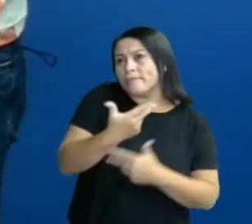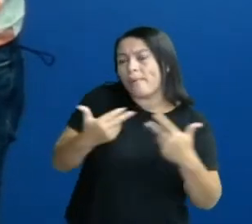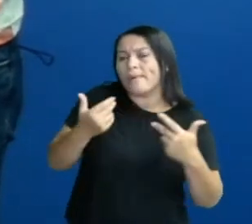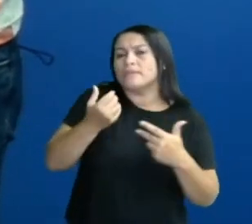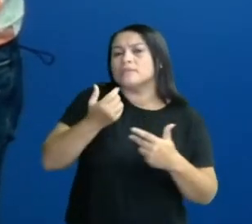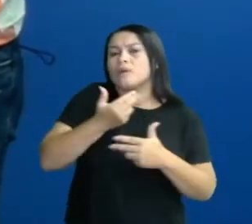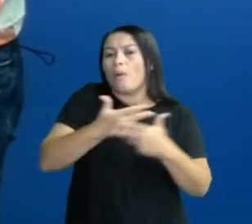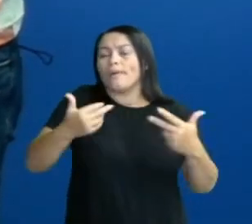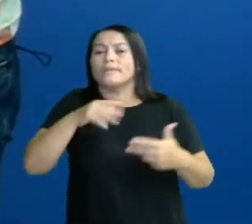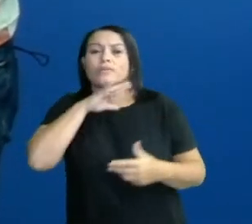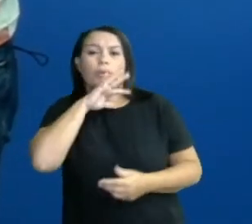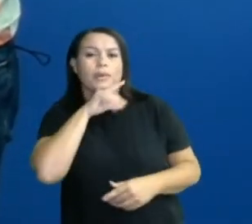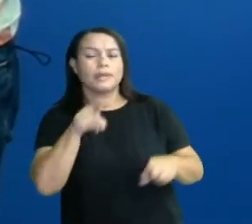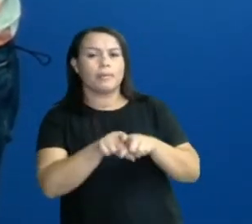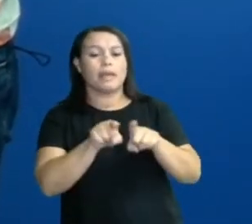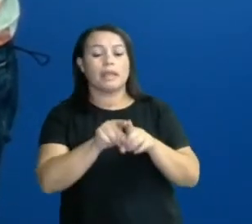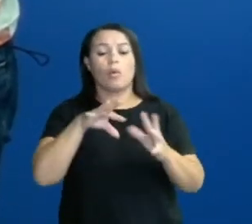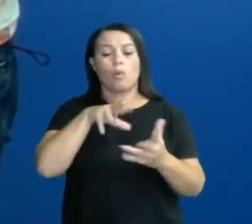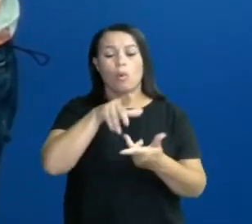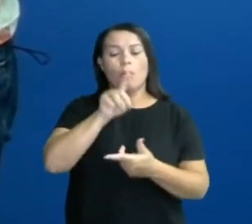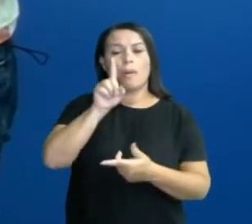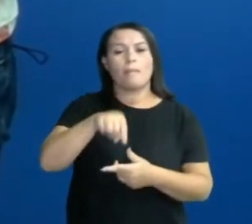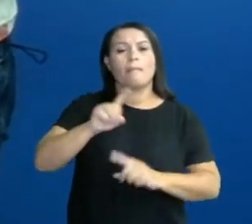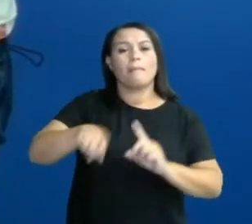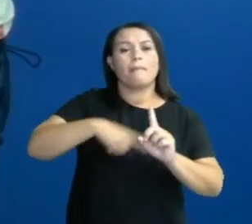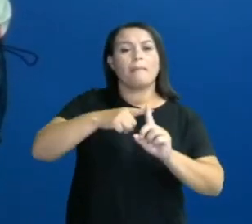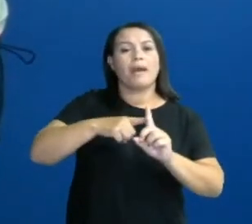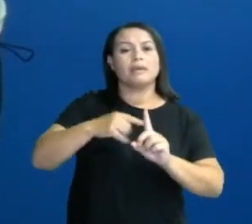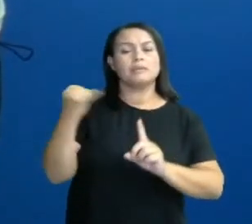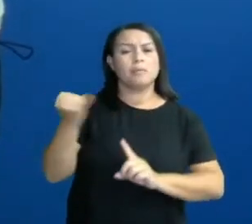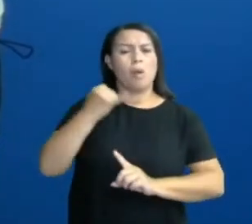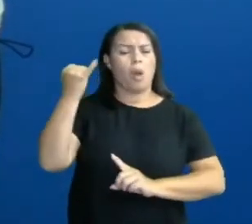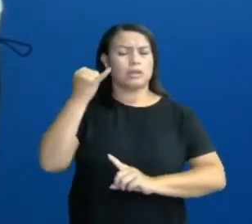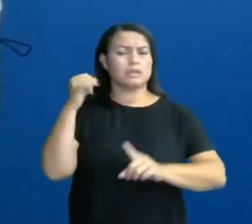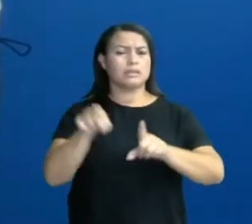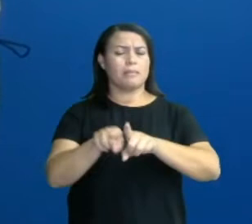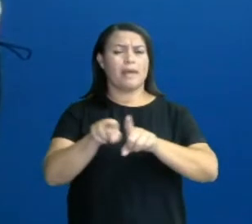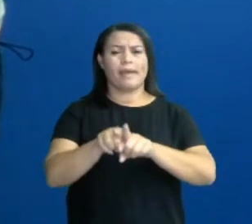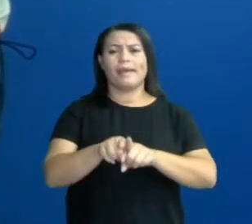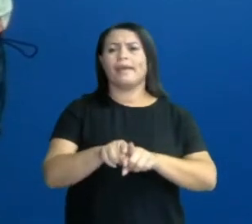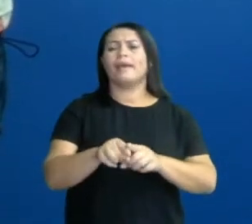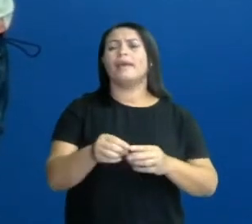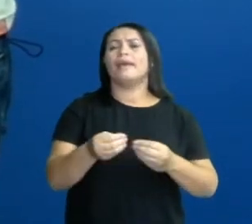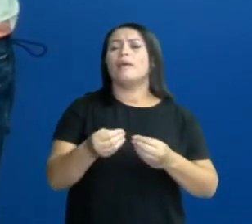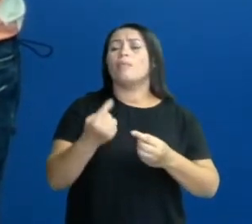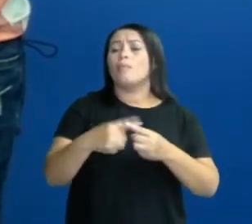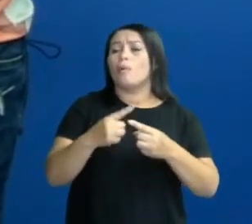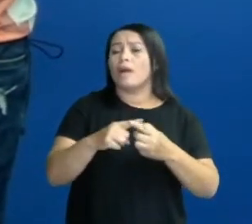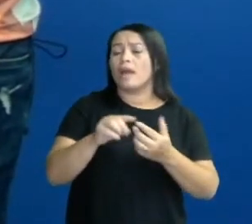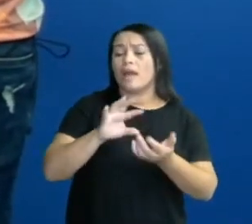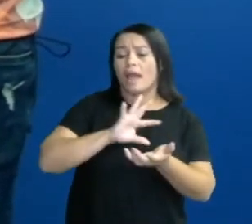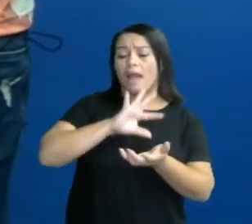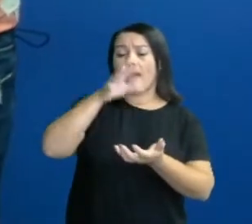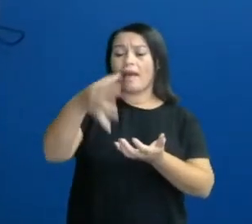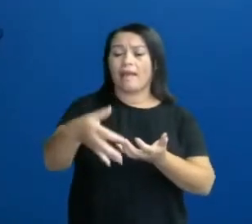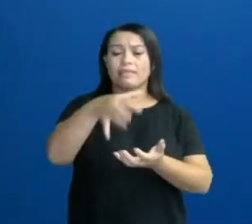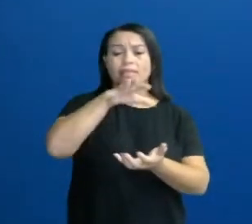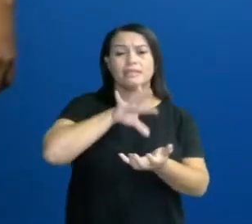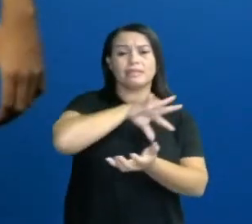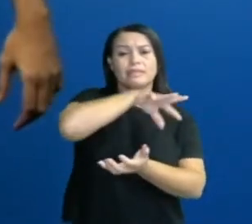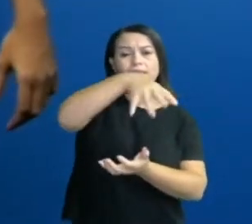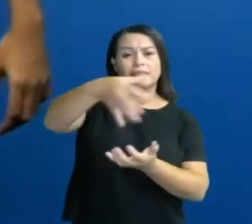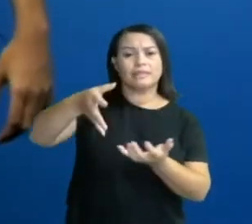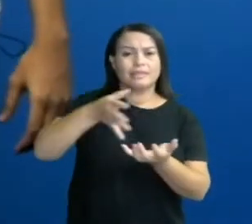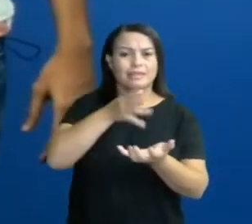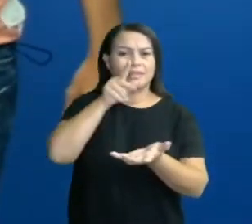lembrando, é a forma mais eficiente de representar a Terra, uma vez que o seu formato se aproxima com o que é a Terra na